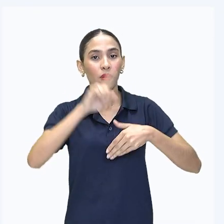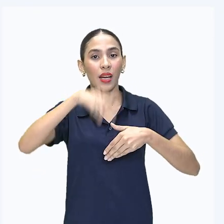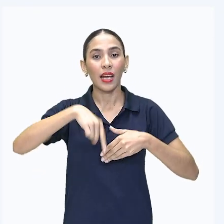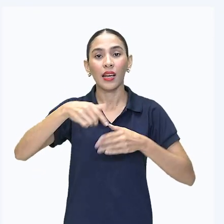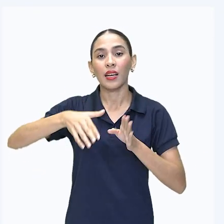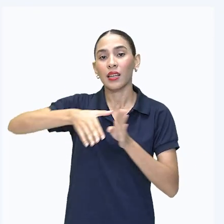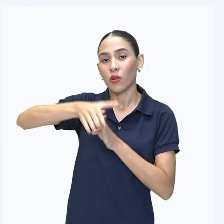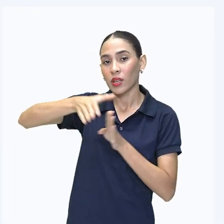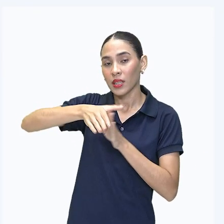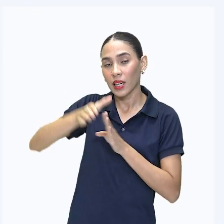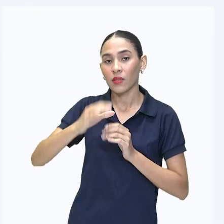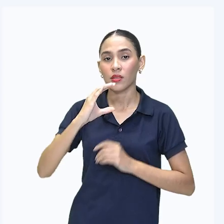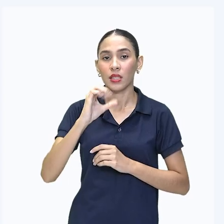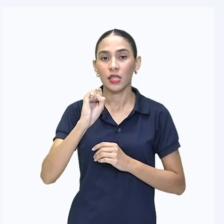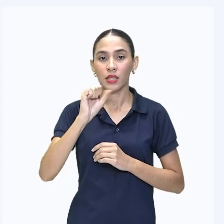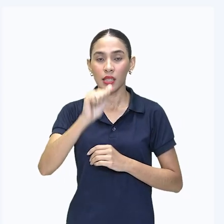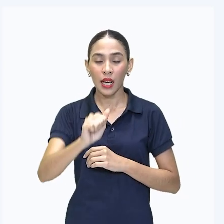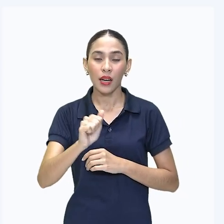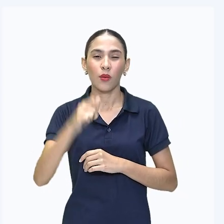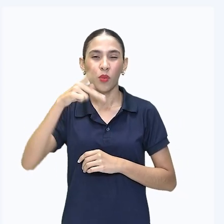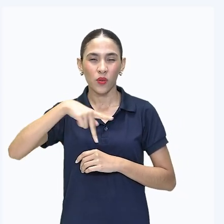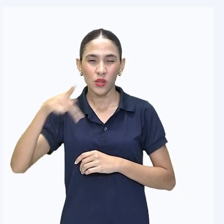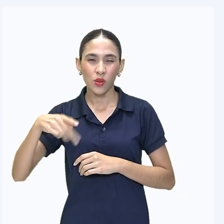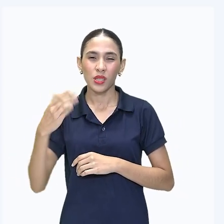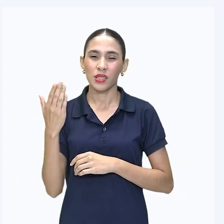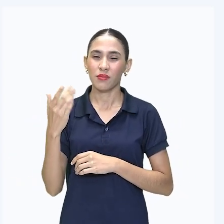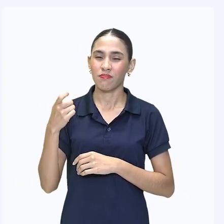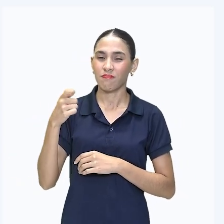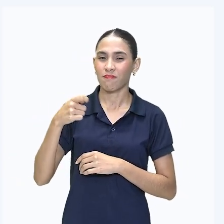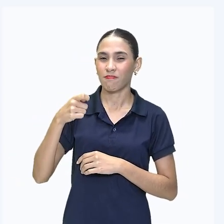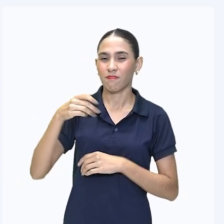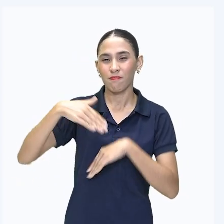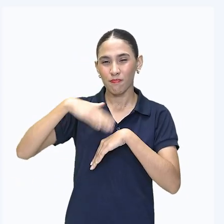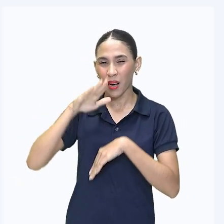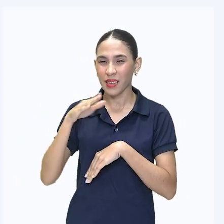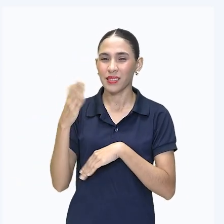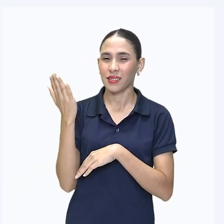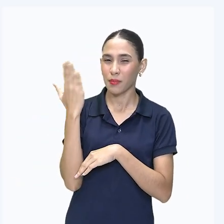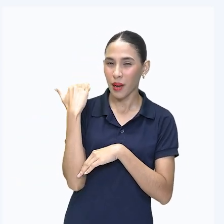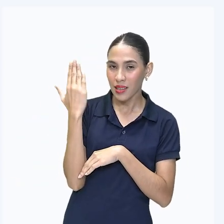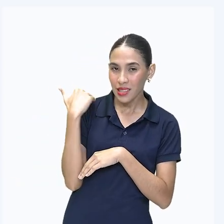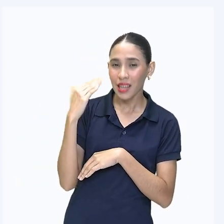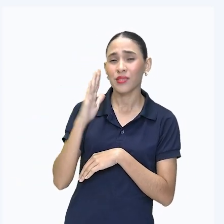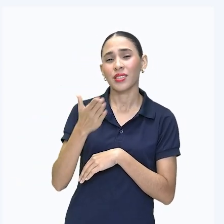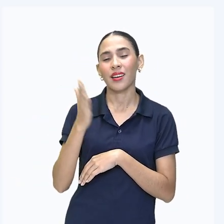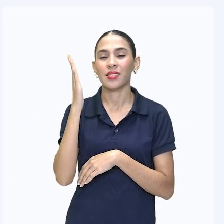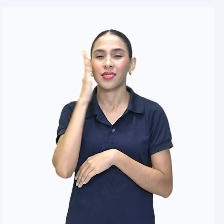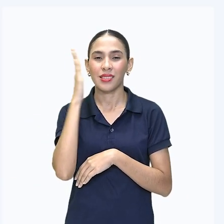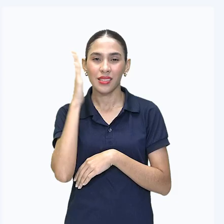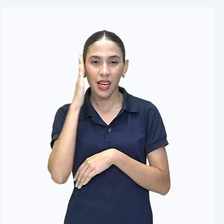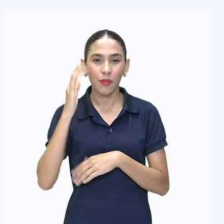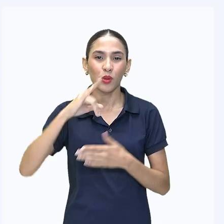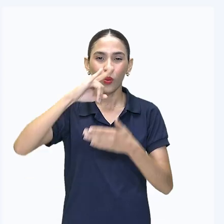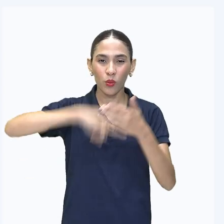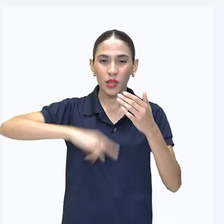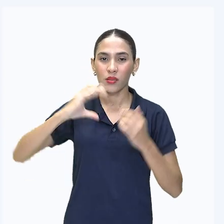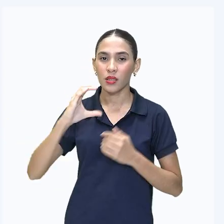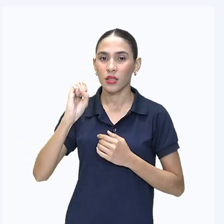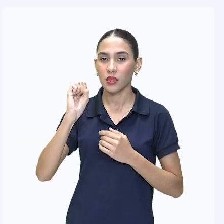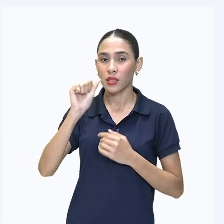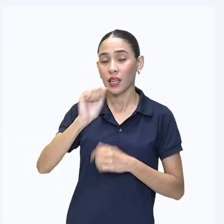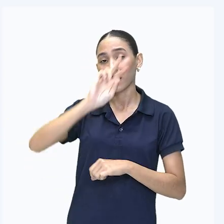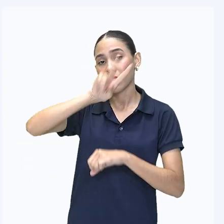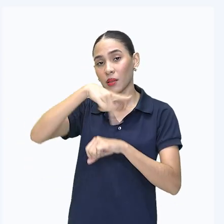né? Os professores que já estão conosco há mais tempo já têm essa rotina, né, desse CSA.